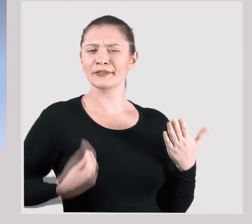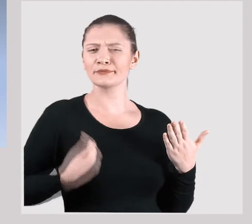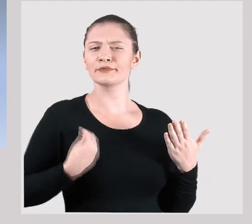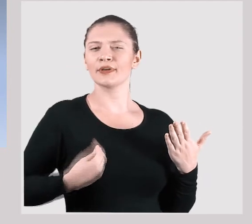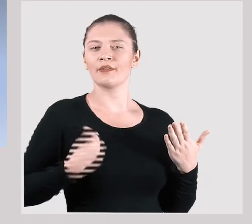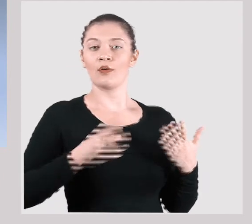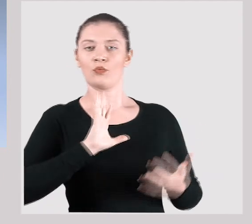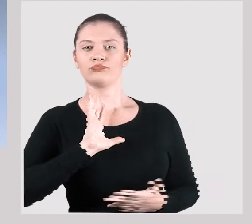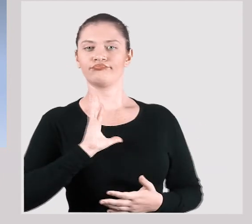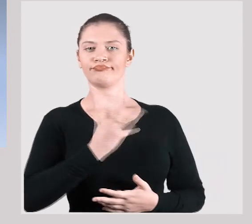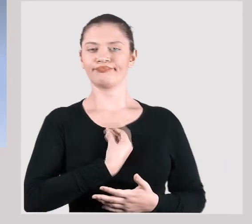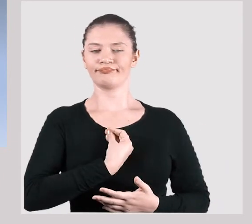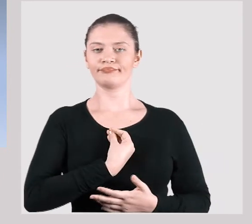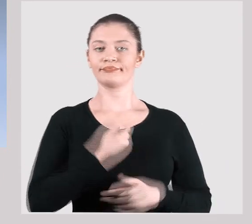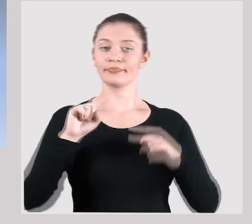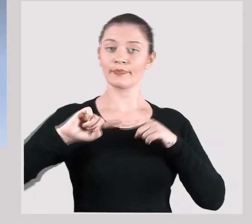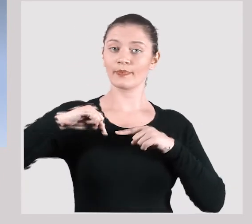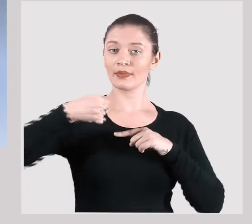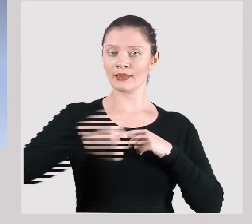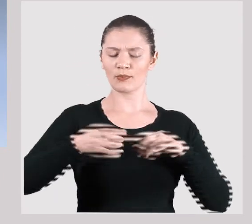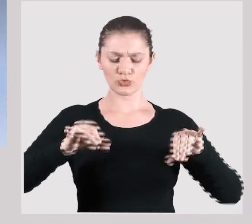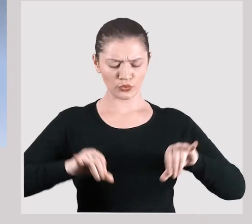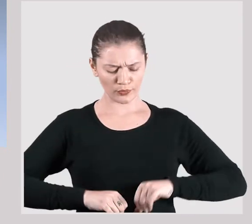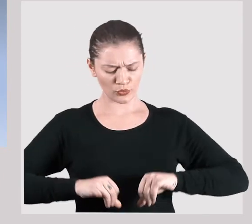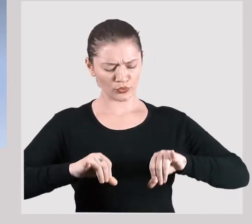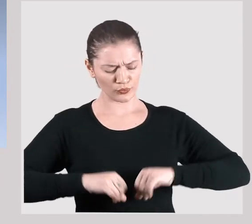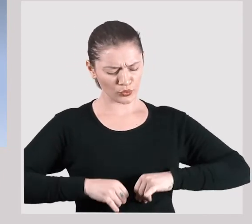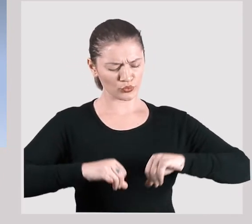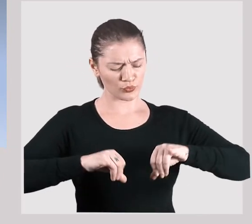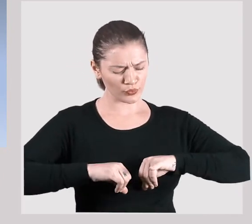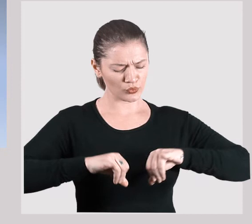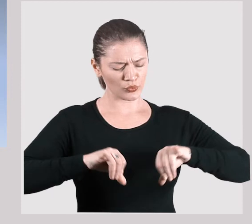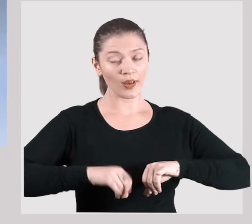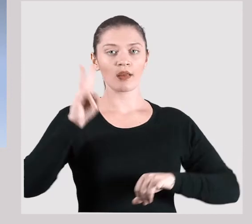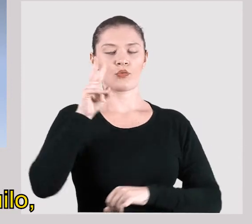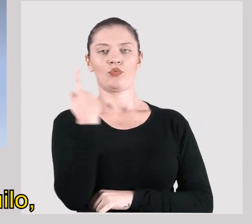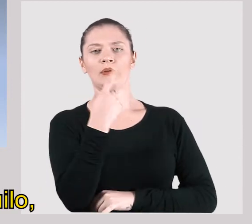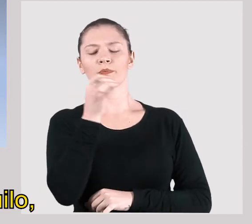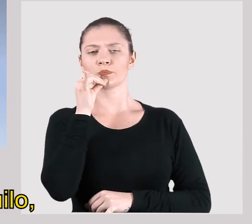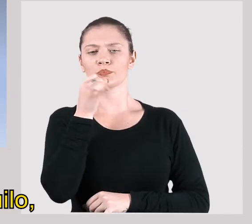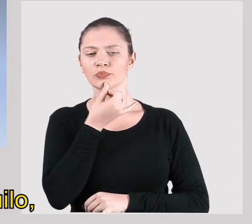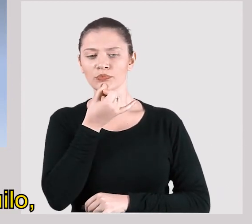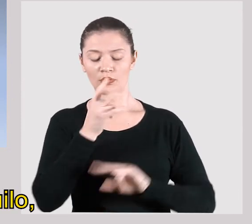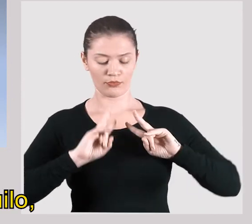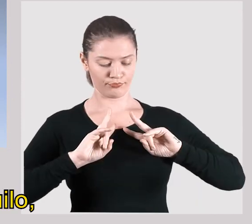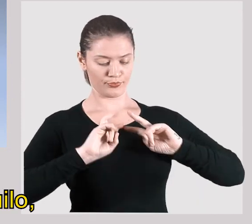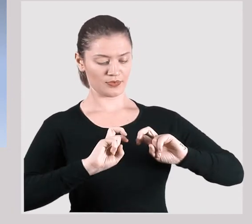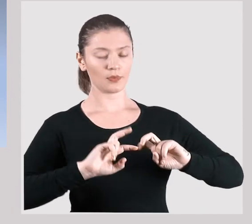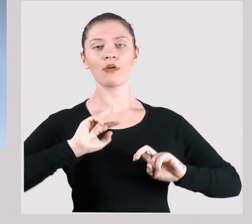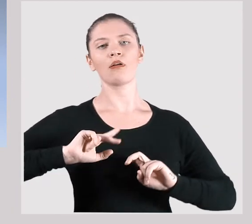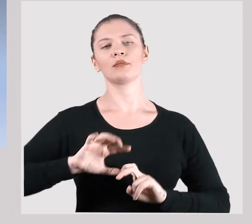tempo como transgênero e depois de sofrer muito, a história dele é muito triste, ele se deu conta que não era